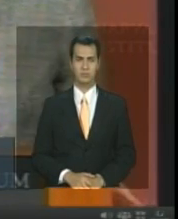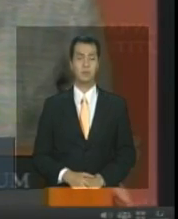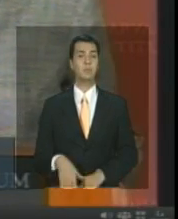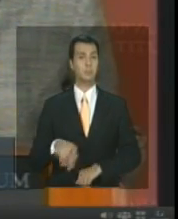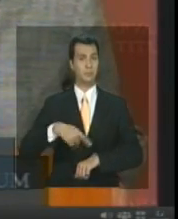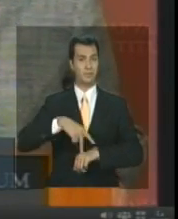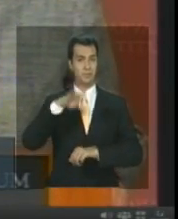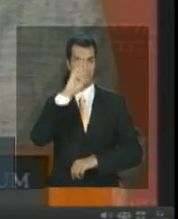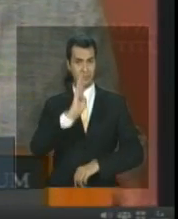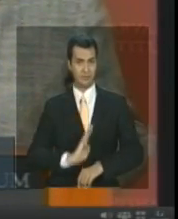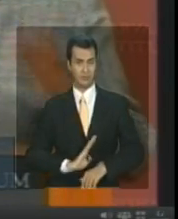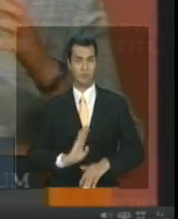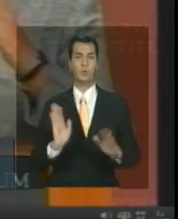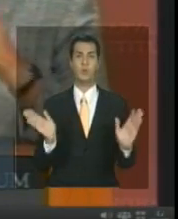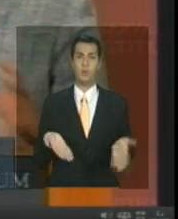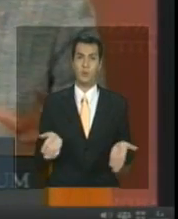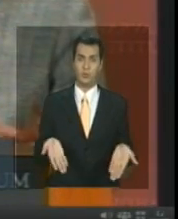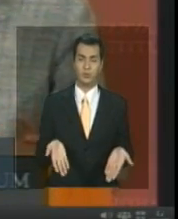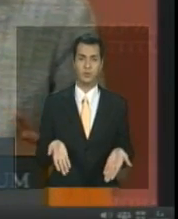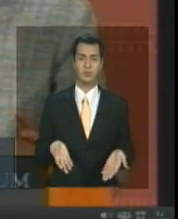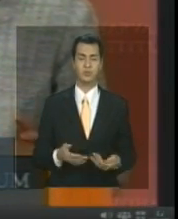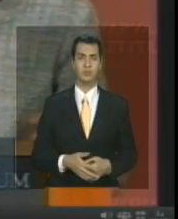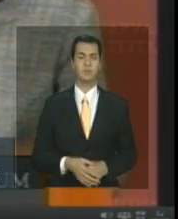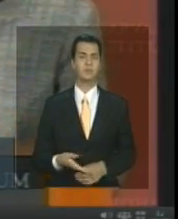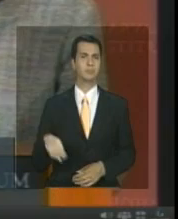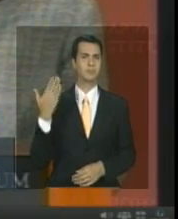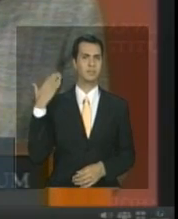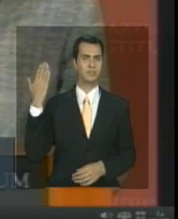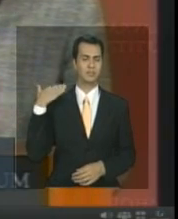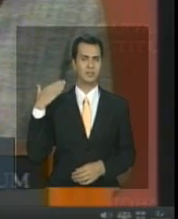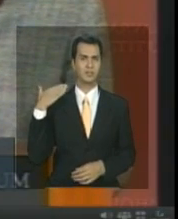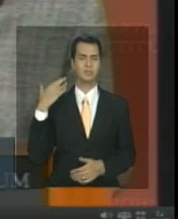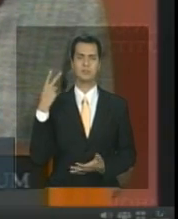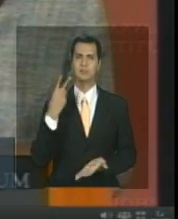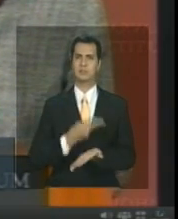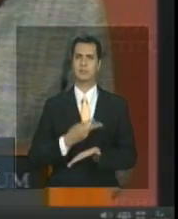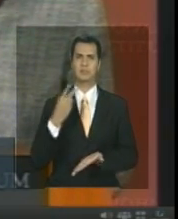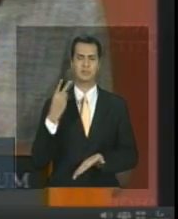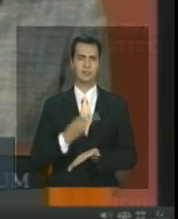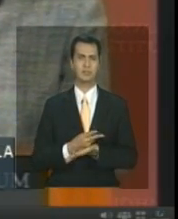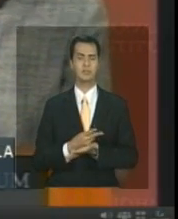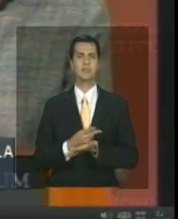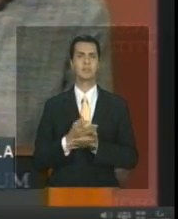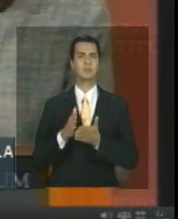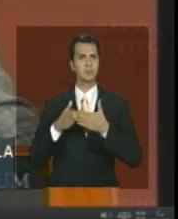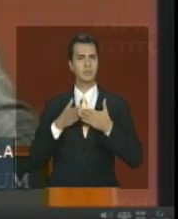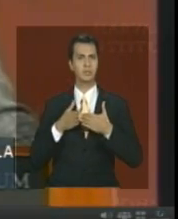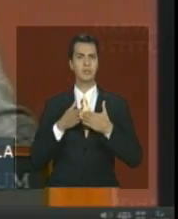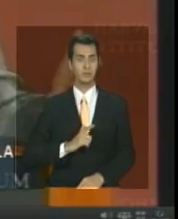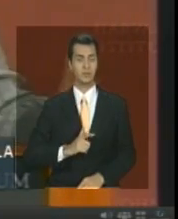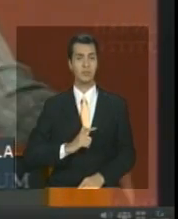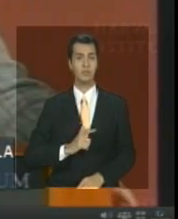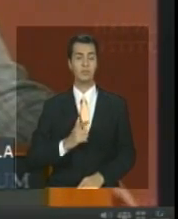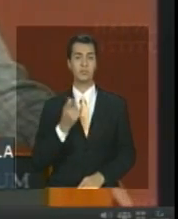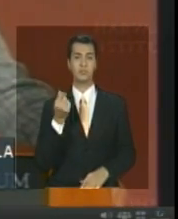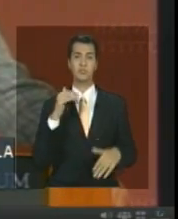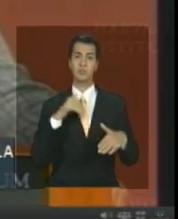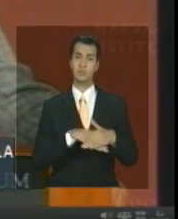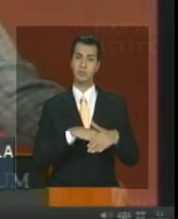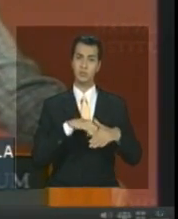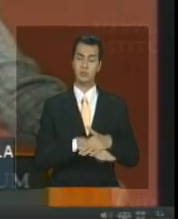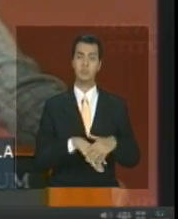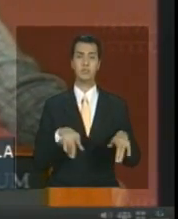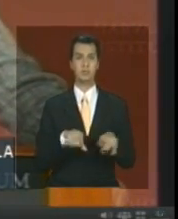Brasil, tem hoje um país que dependia, quando nós chegamos do Fundo Monetário, hoje é um dos